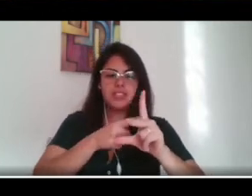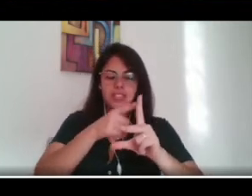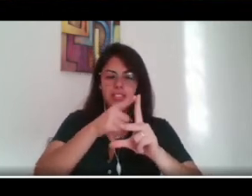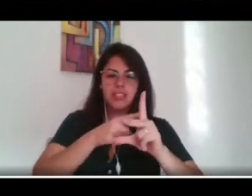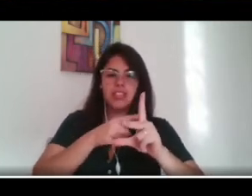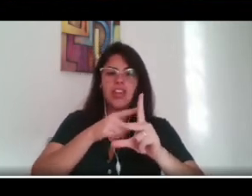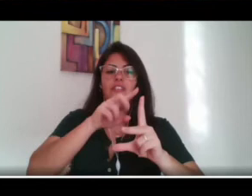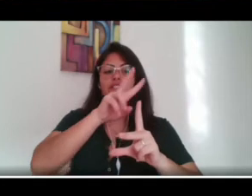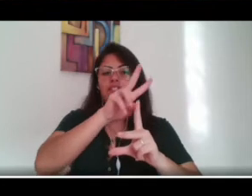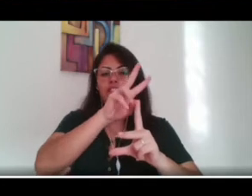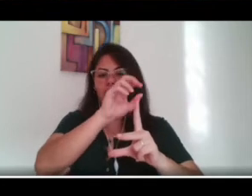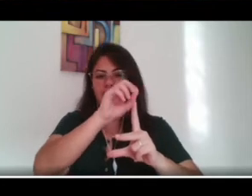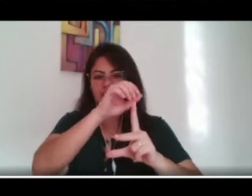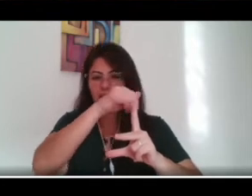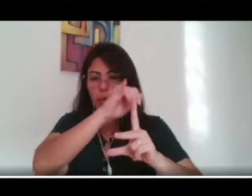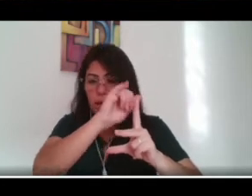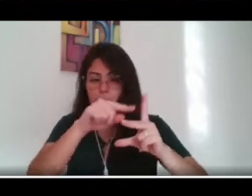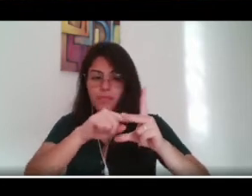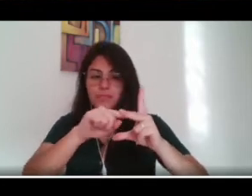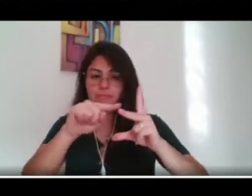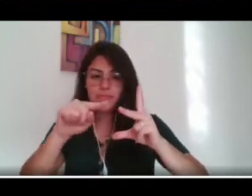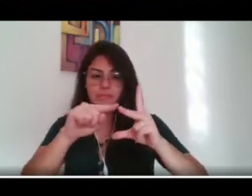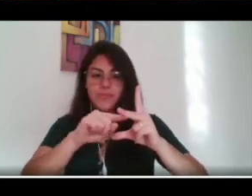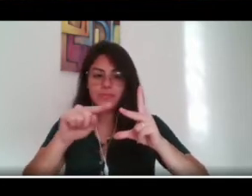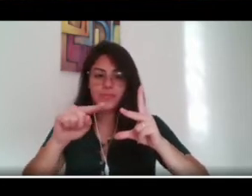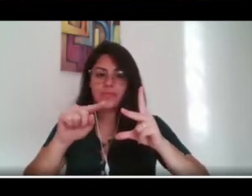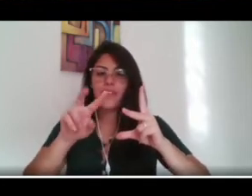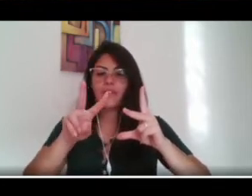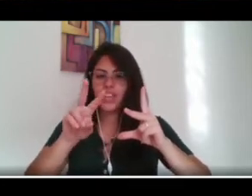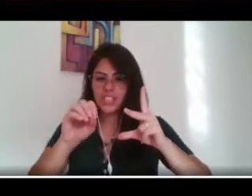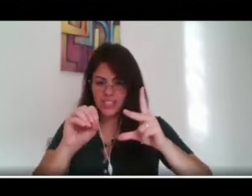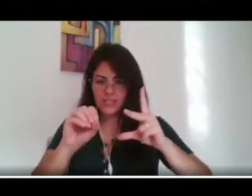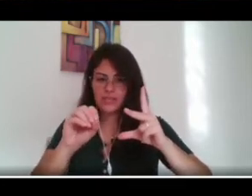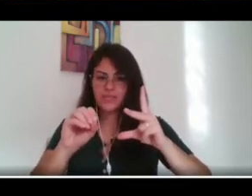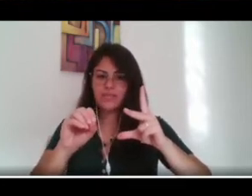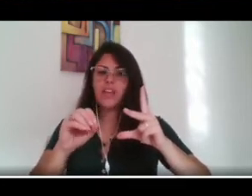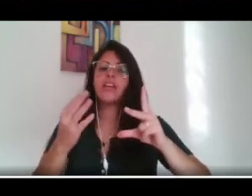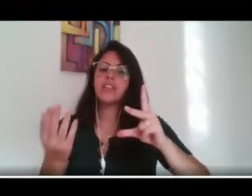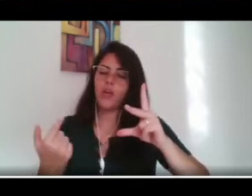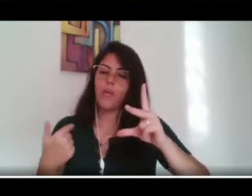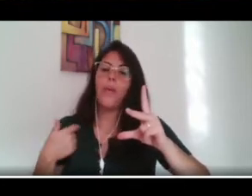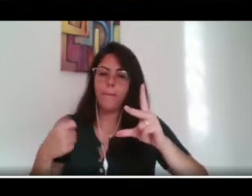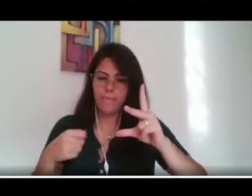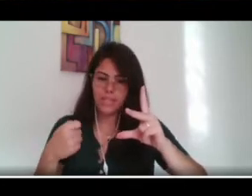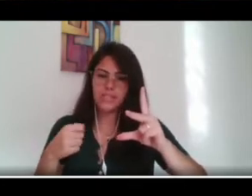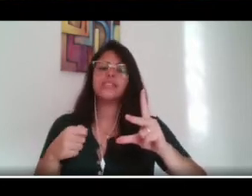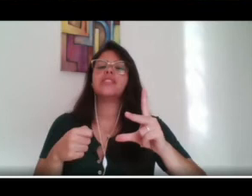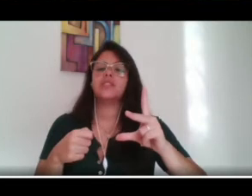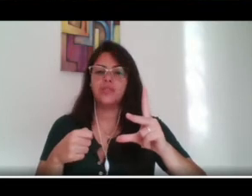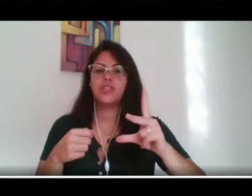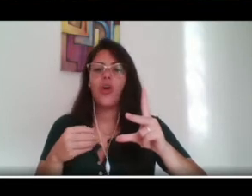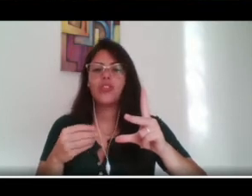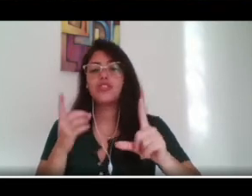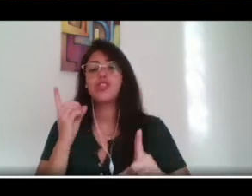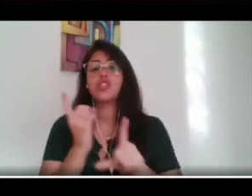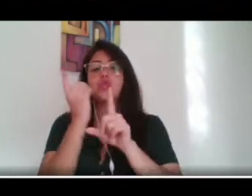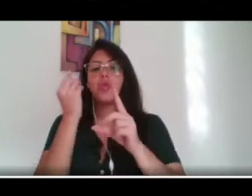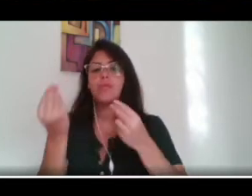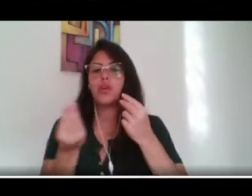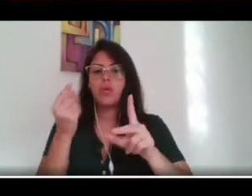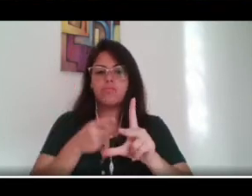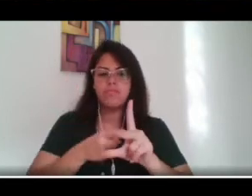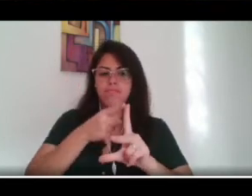V0 seno de θ0, né? Esse ângulo θ0 aqui. E o meu V0x vai ser igual